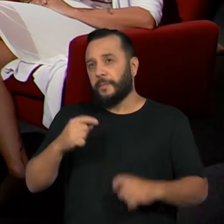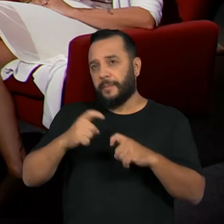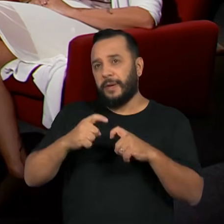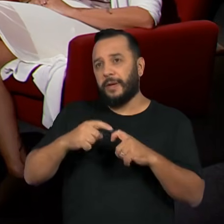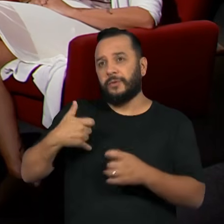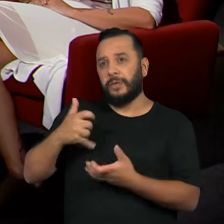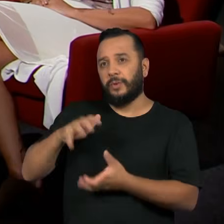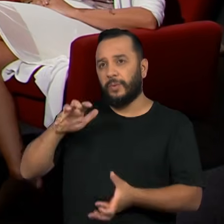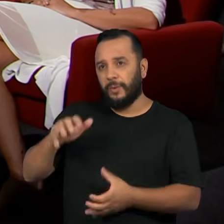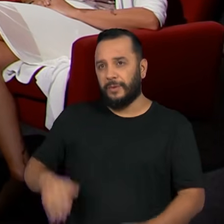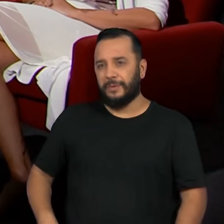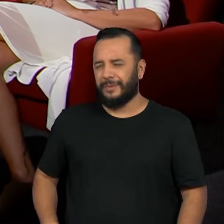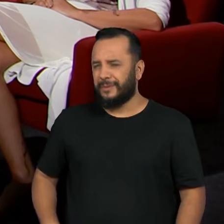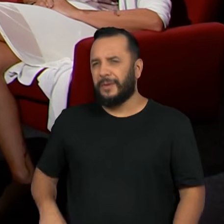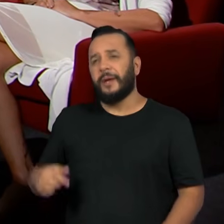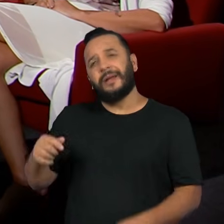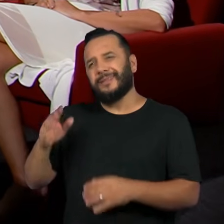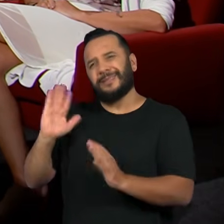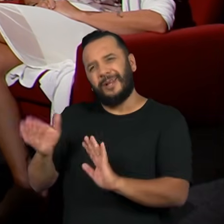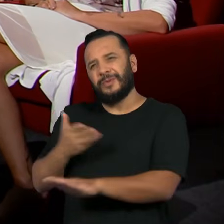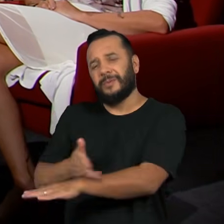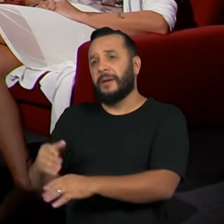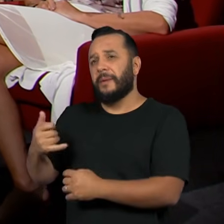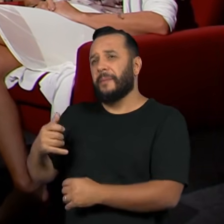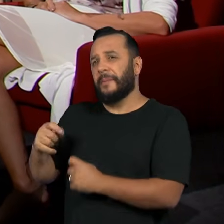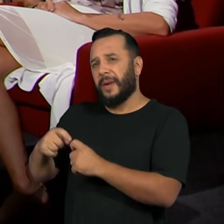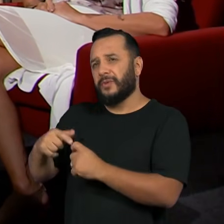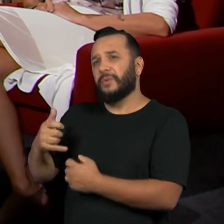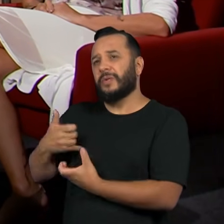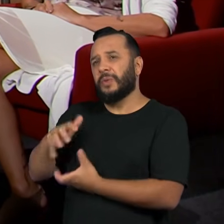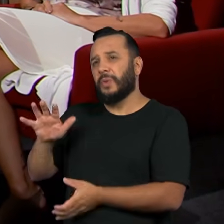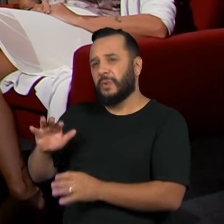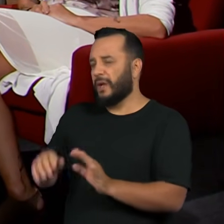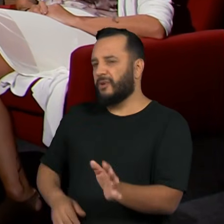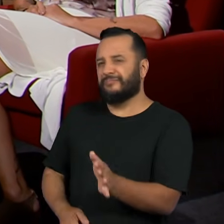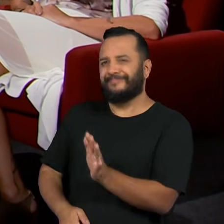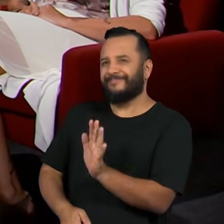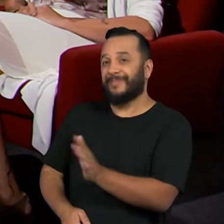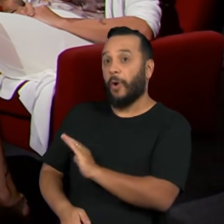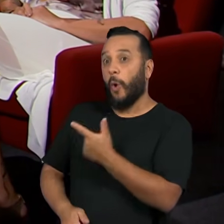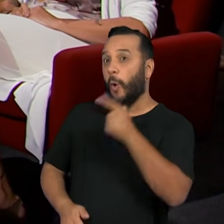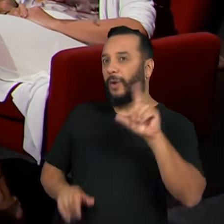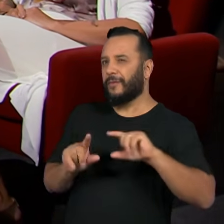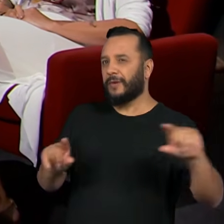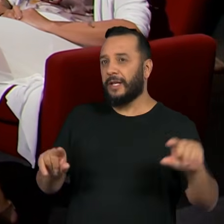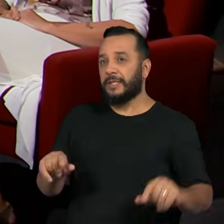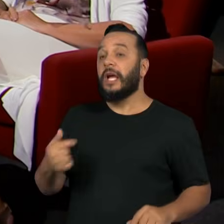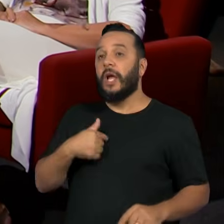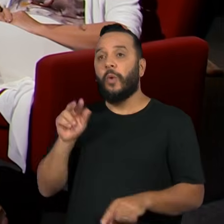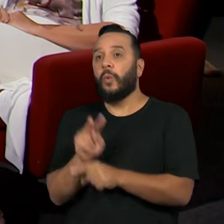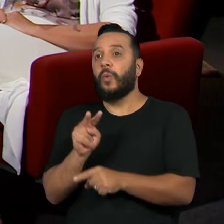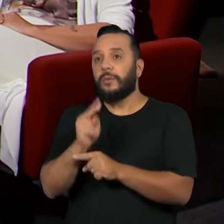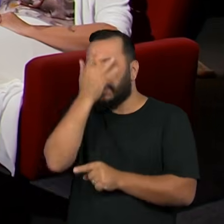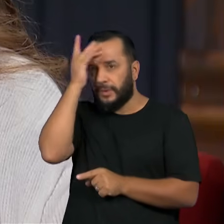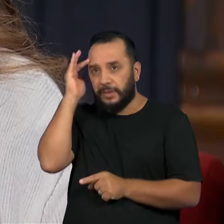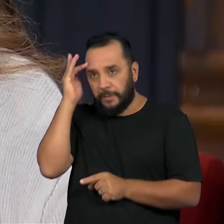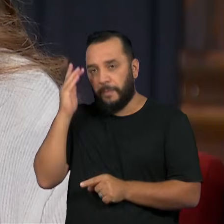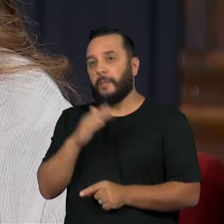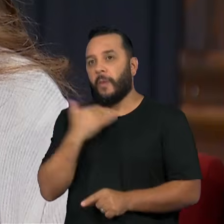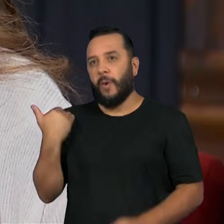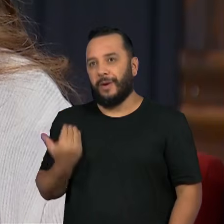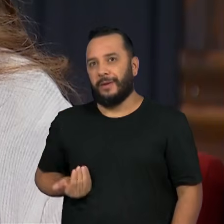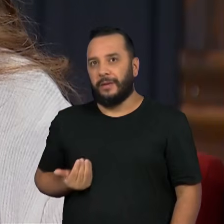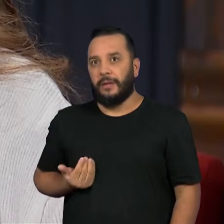aquele dia eu resolvi fazer diferente. Eu respondi isso. Eu cuido de pessoas que morrem. E aí se fez